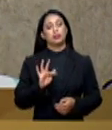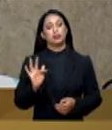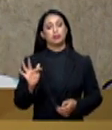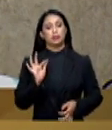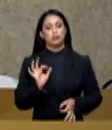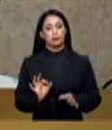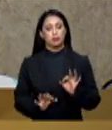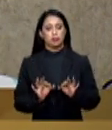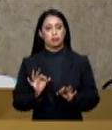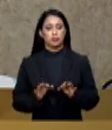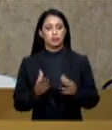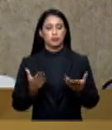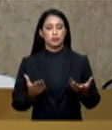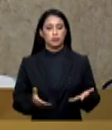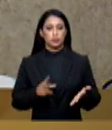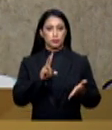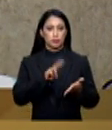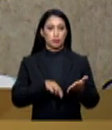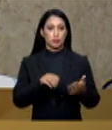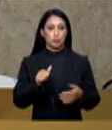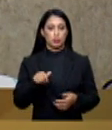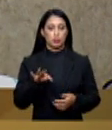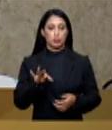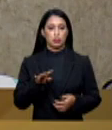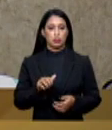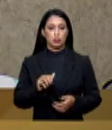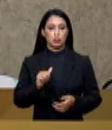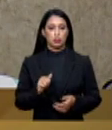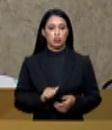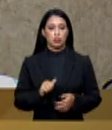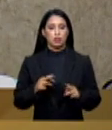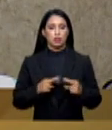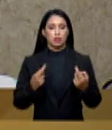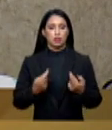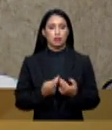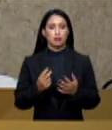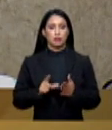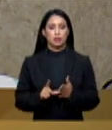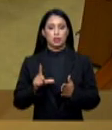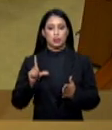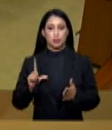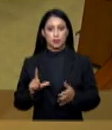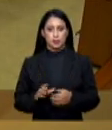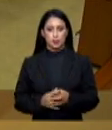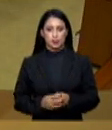Federal com a leitura da ata da sessão anterior